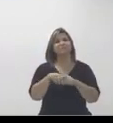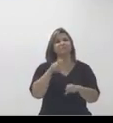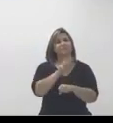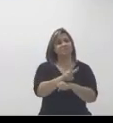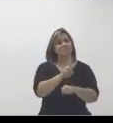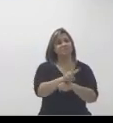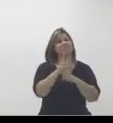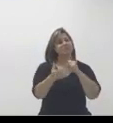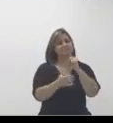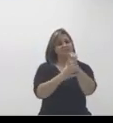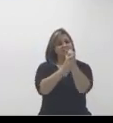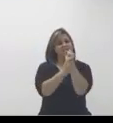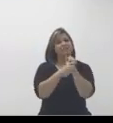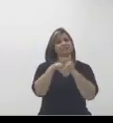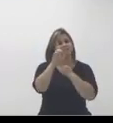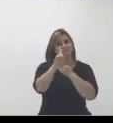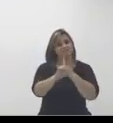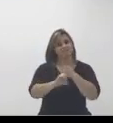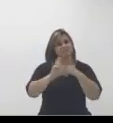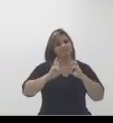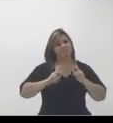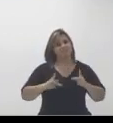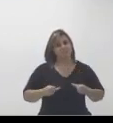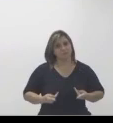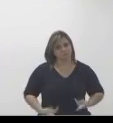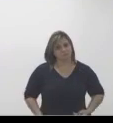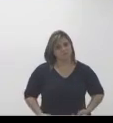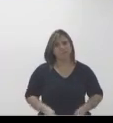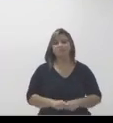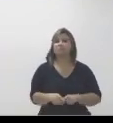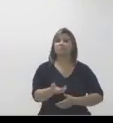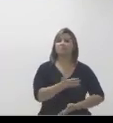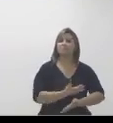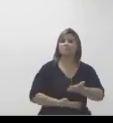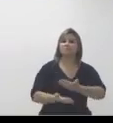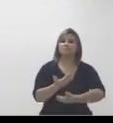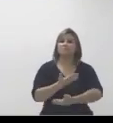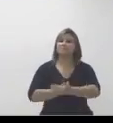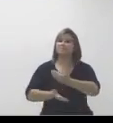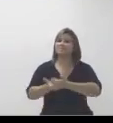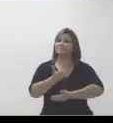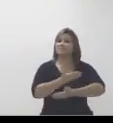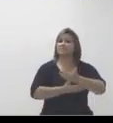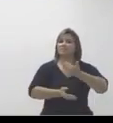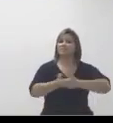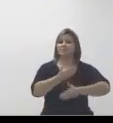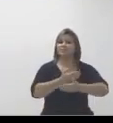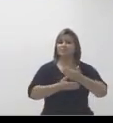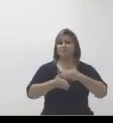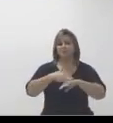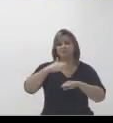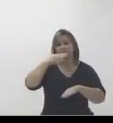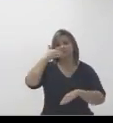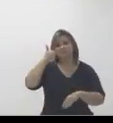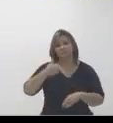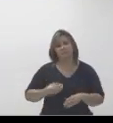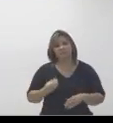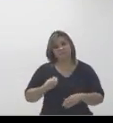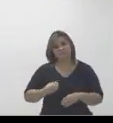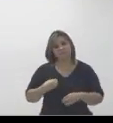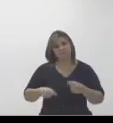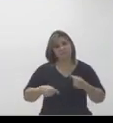ea garantia dos direitos humanos ea relação direta com as políticas públicas então